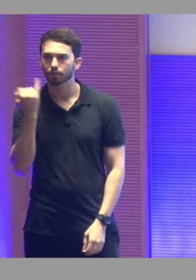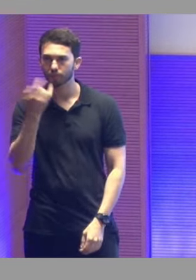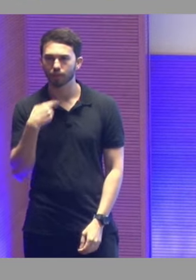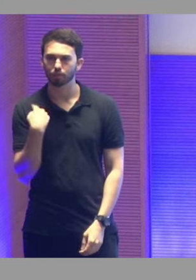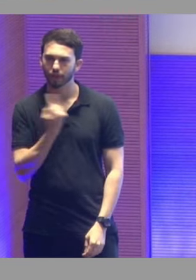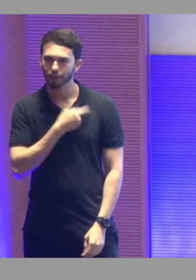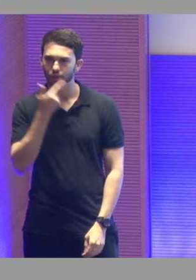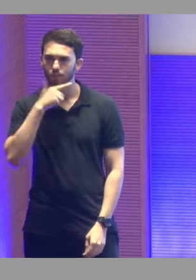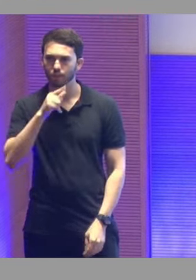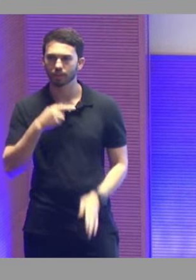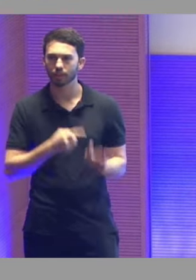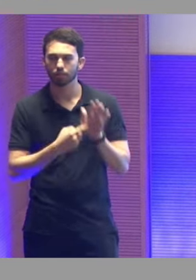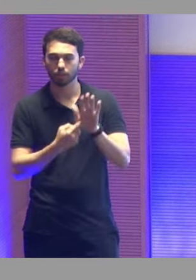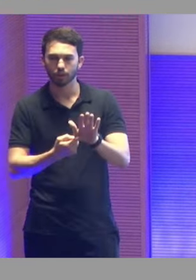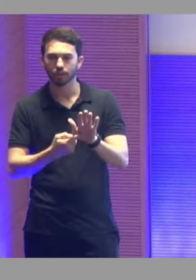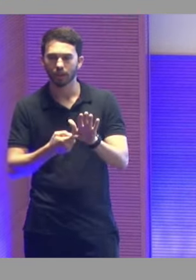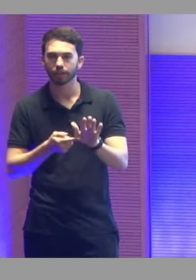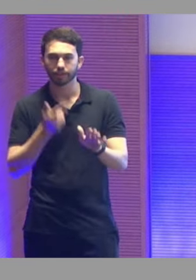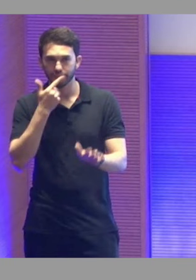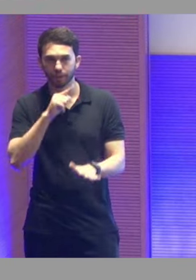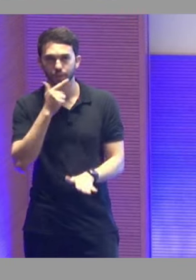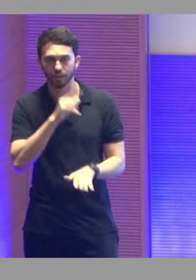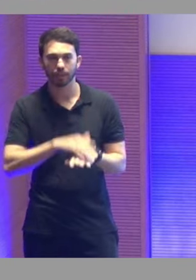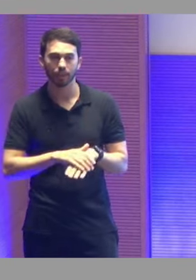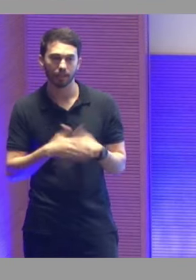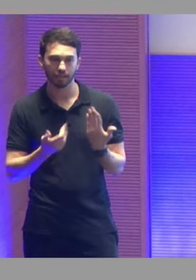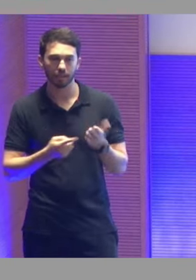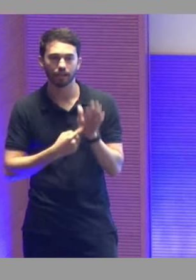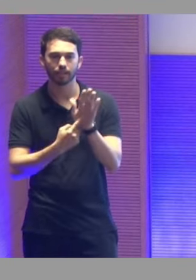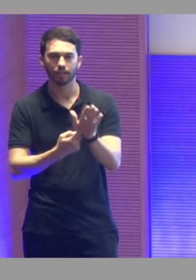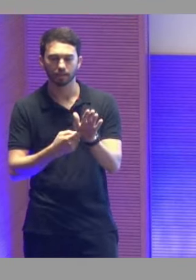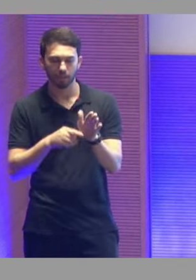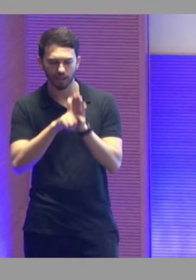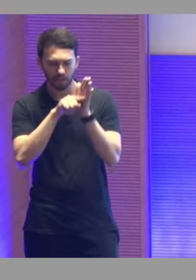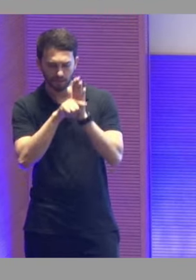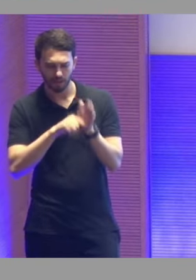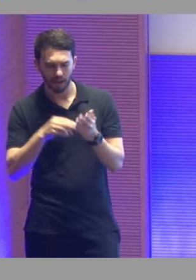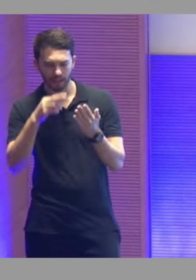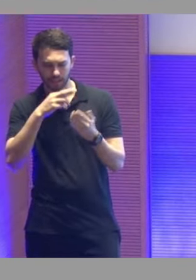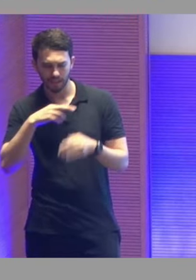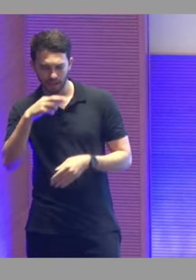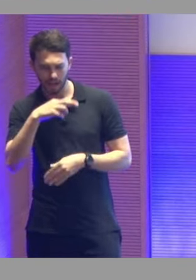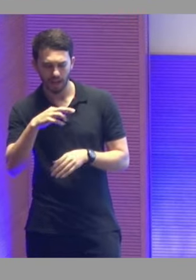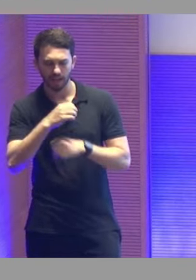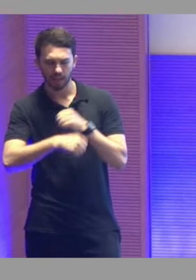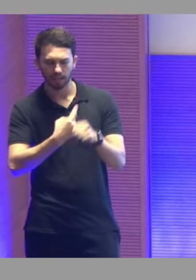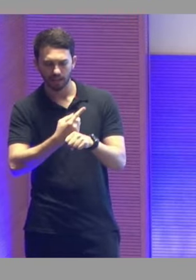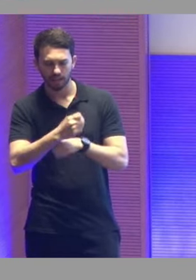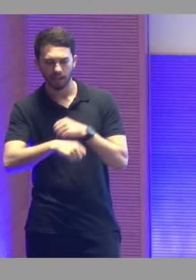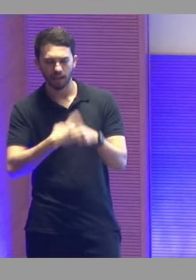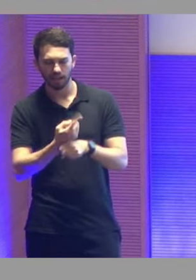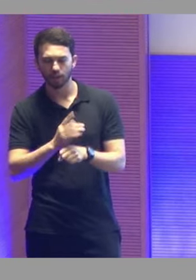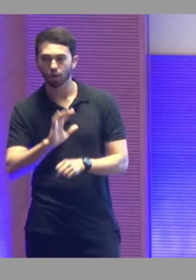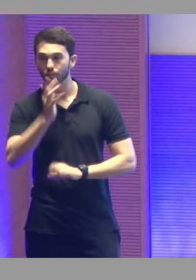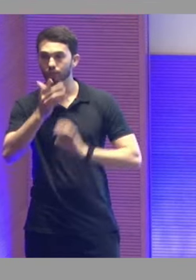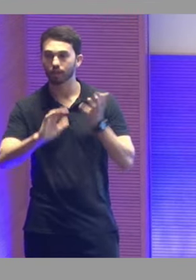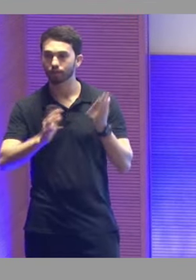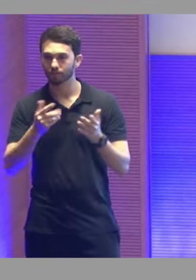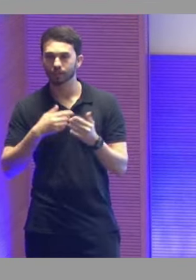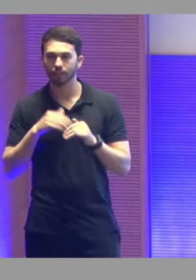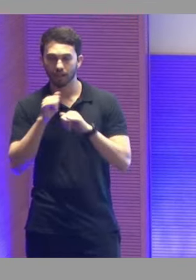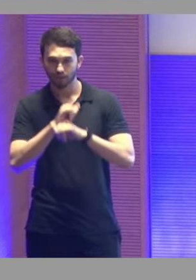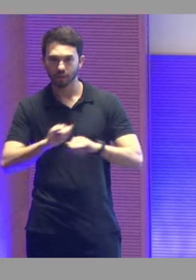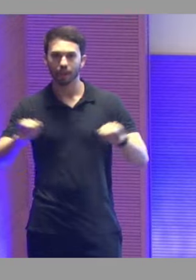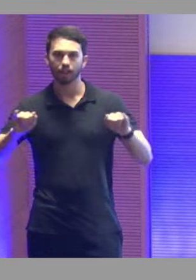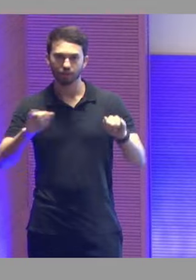importante pra gente ter uma mostragem desse tamanho de respostas a gente consegue rastrear o que tem acontecido ano a ano como que tá se desenhando o cenário de inventário de